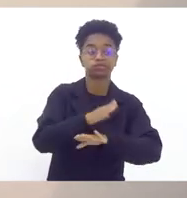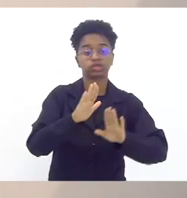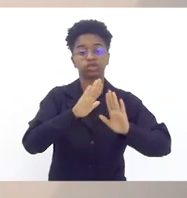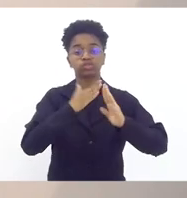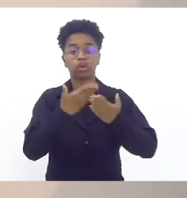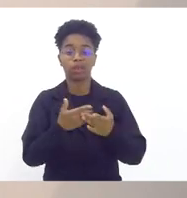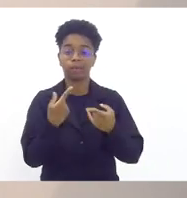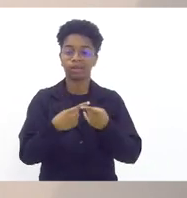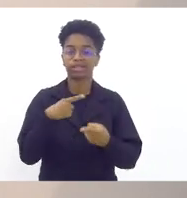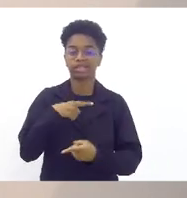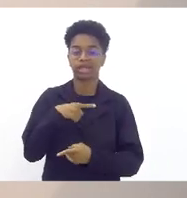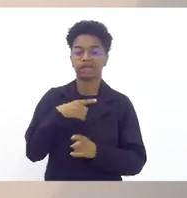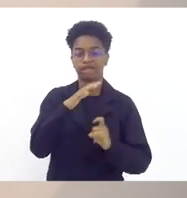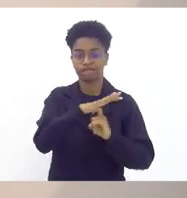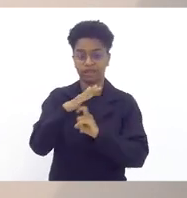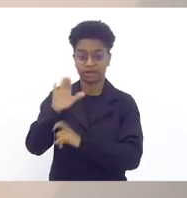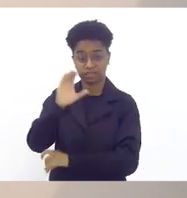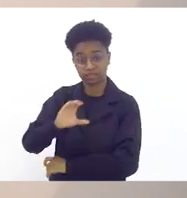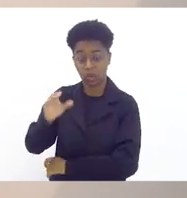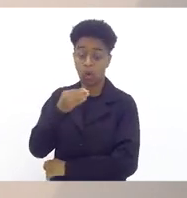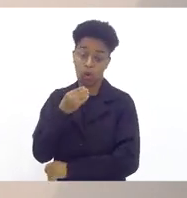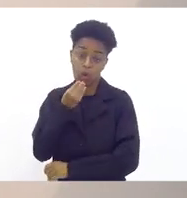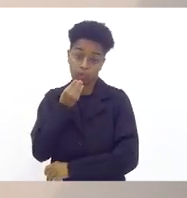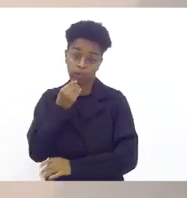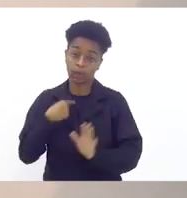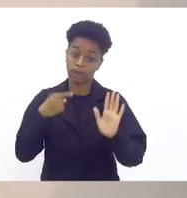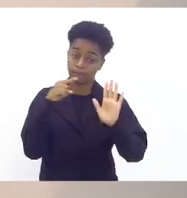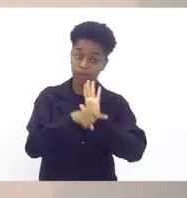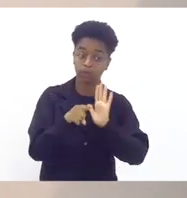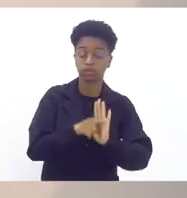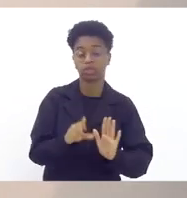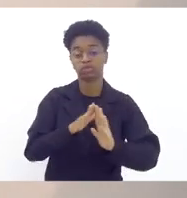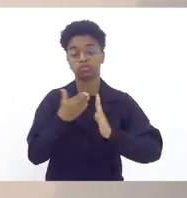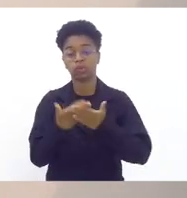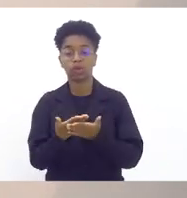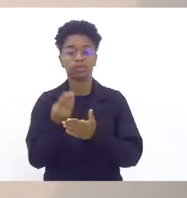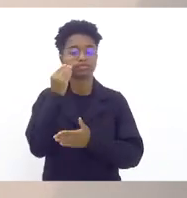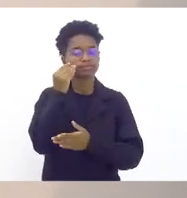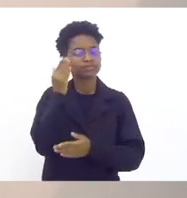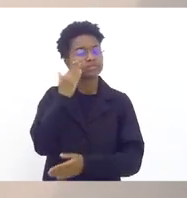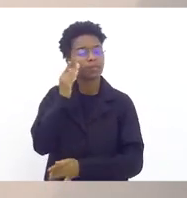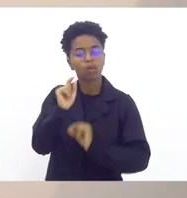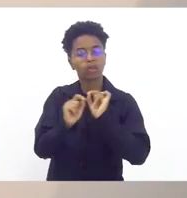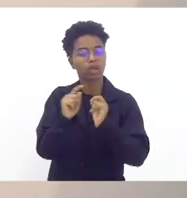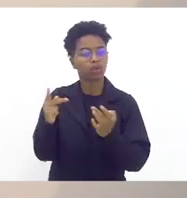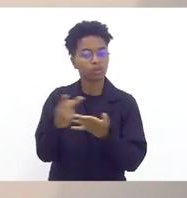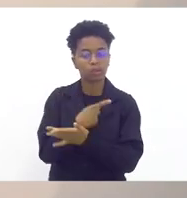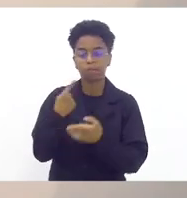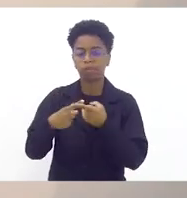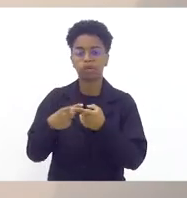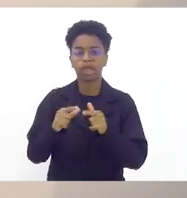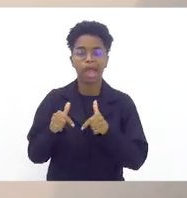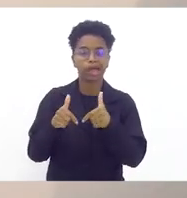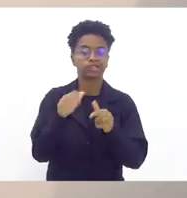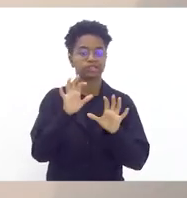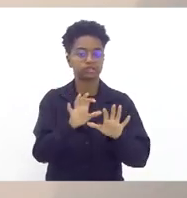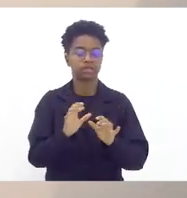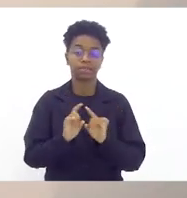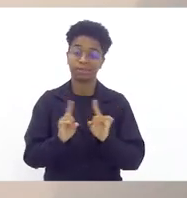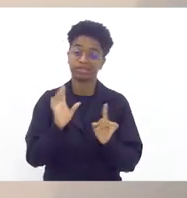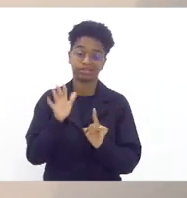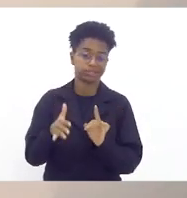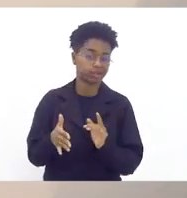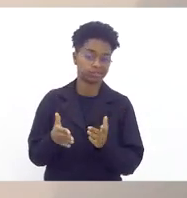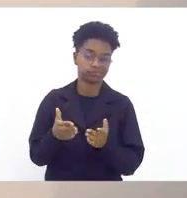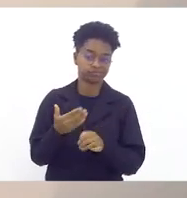feira de ciências. É claro que eu interroguei a escola, conversei, procurei saber por que daquela atitude, mas já era